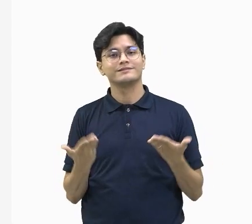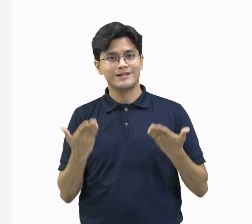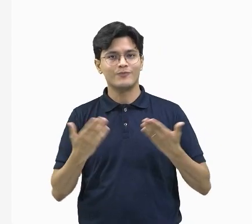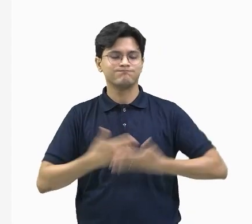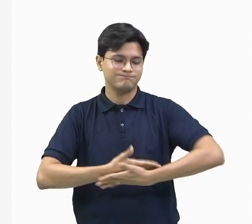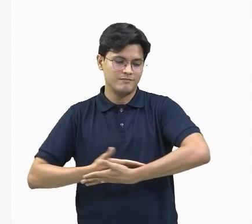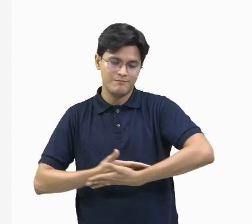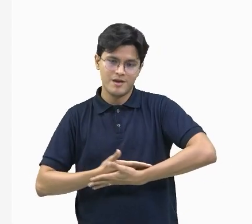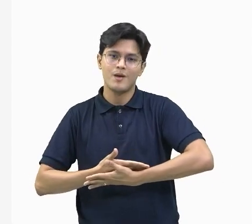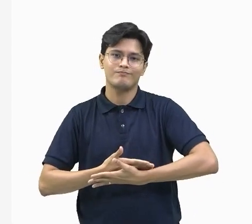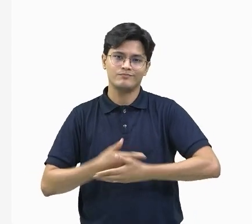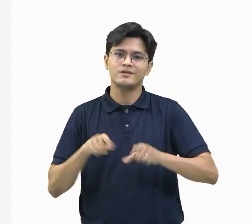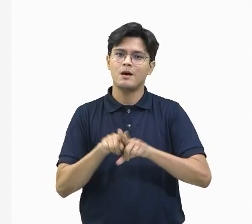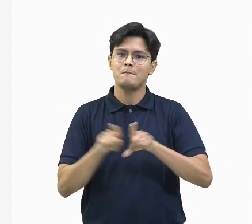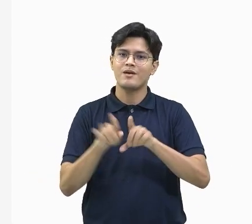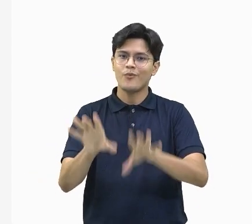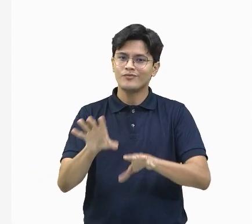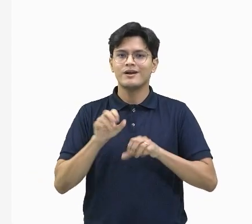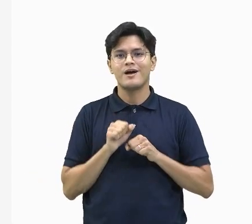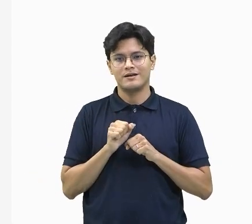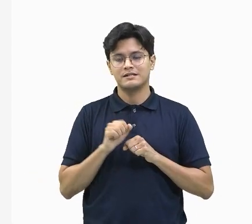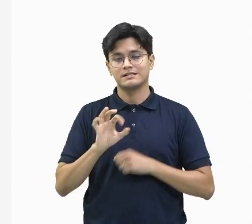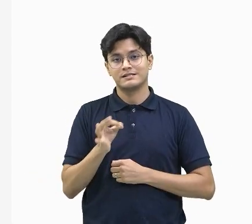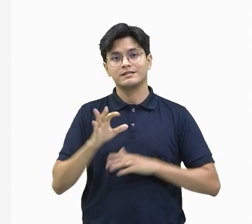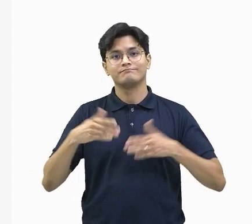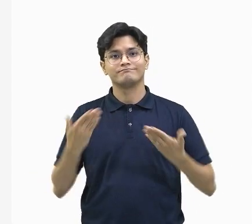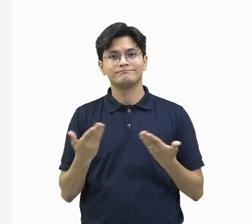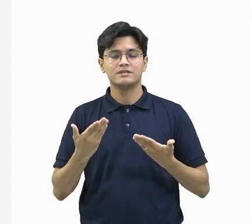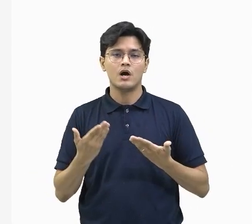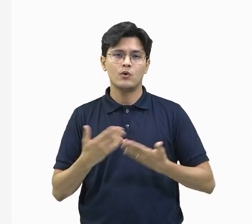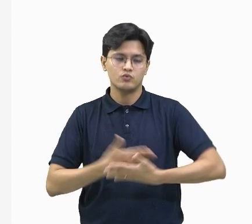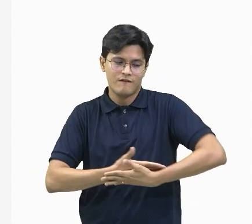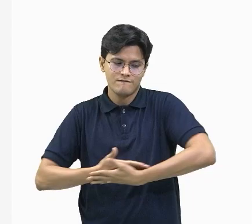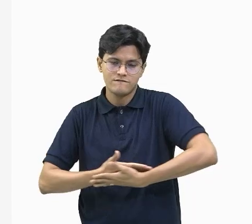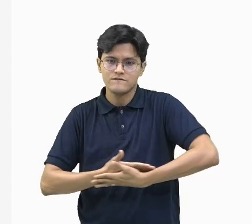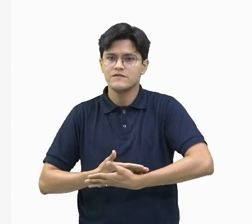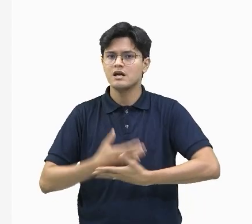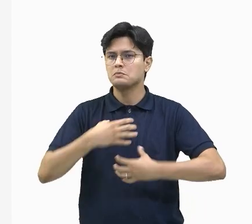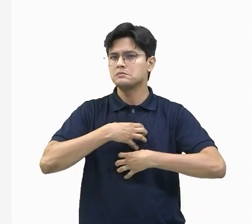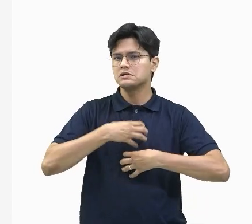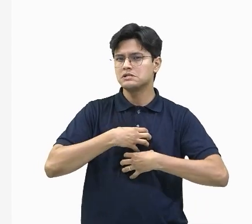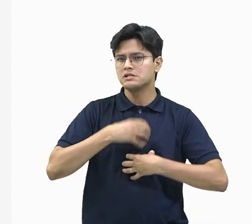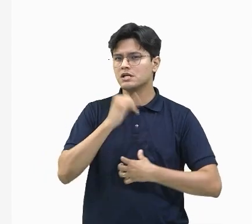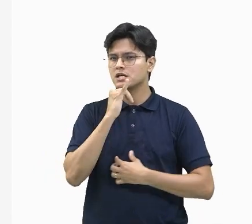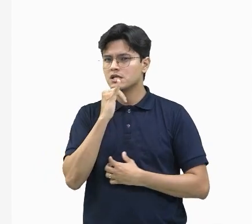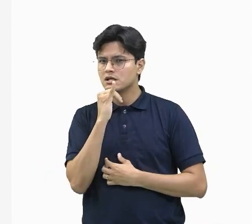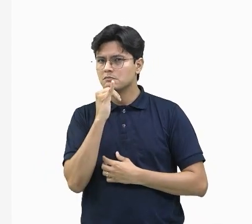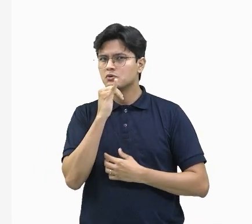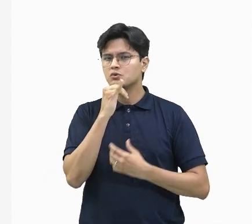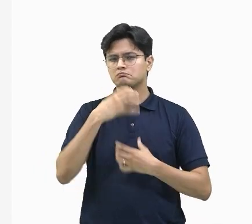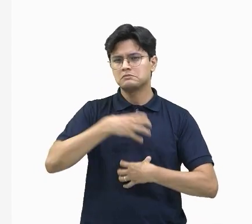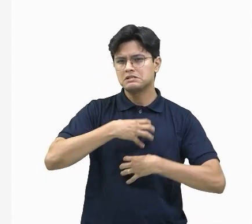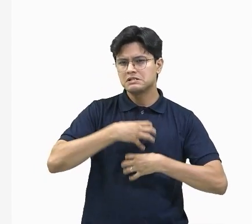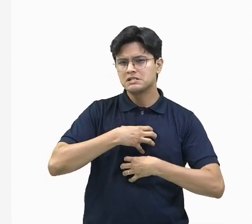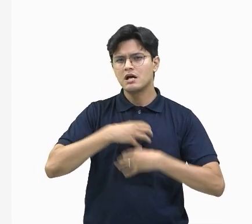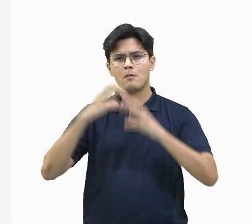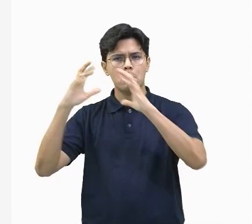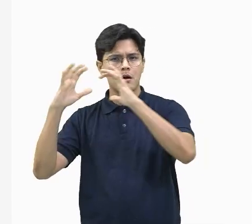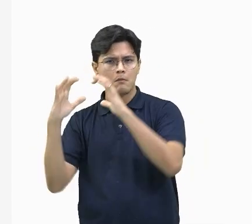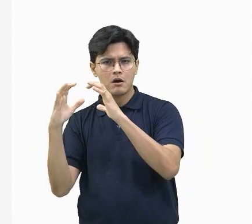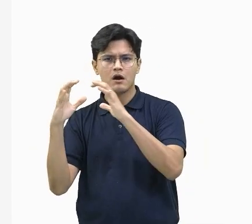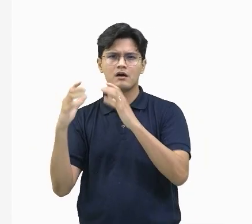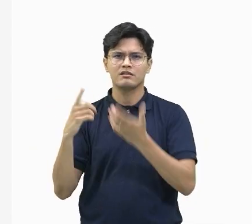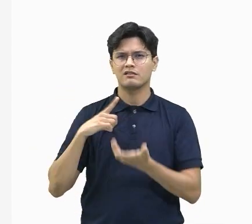para o feto e esse feto ele pode apresentar alguns sintomas neurológicos, pode causar então problemas na